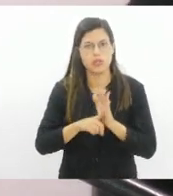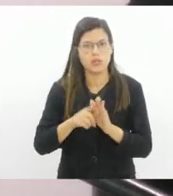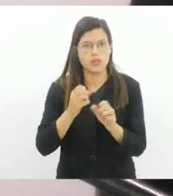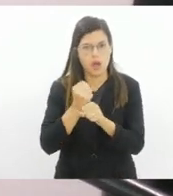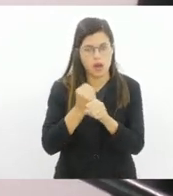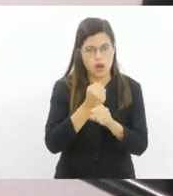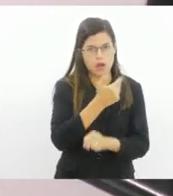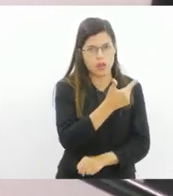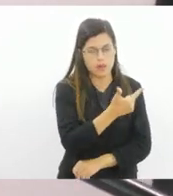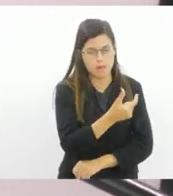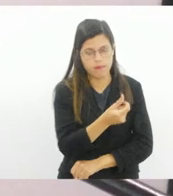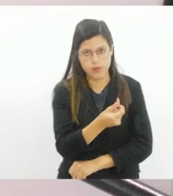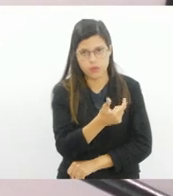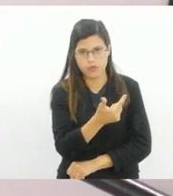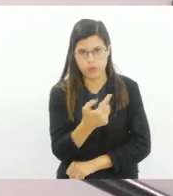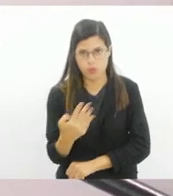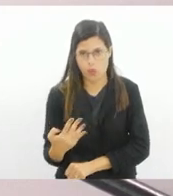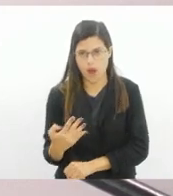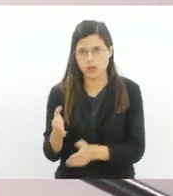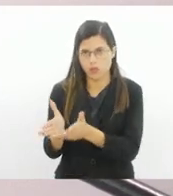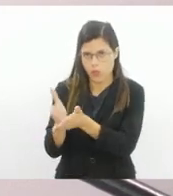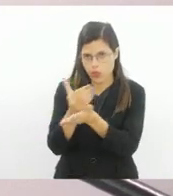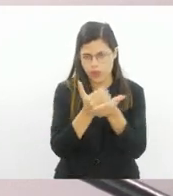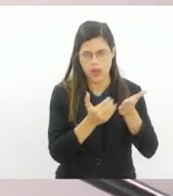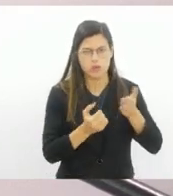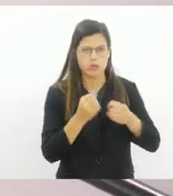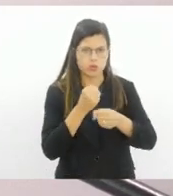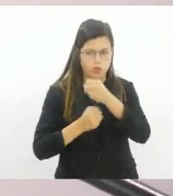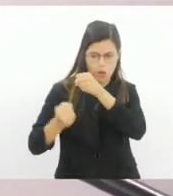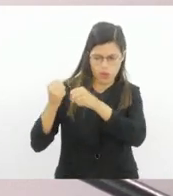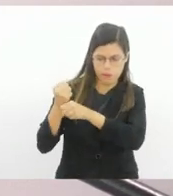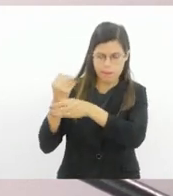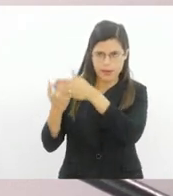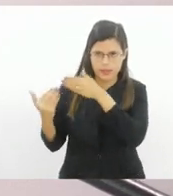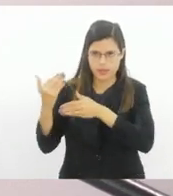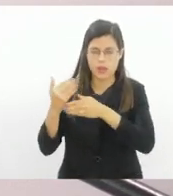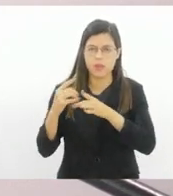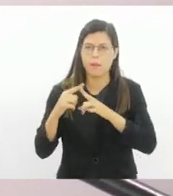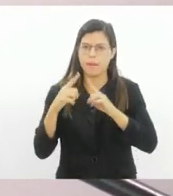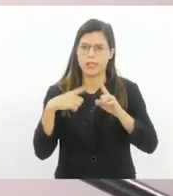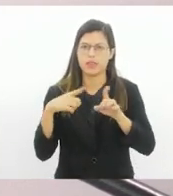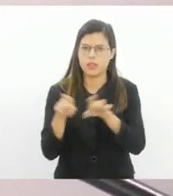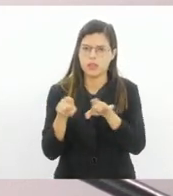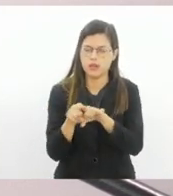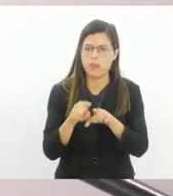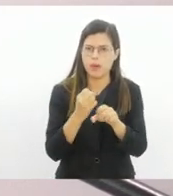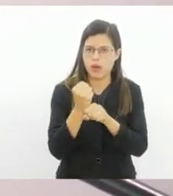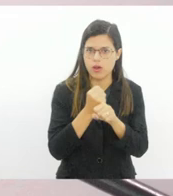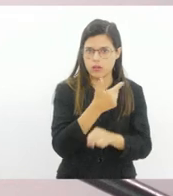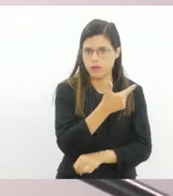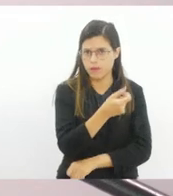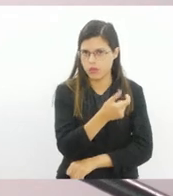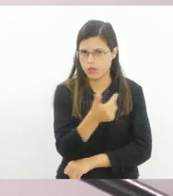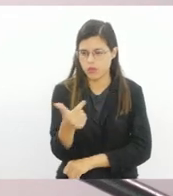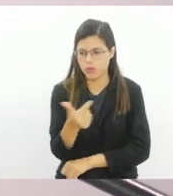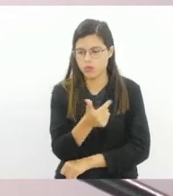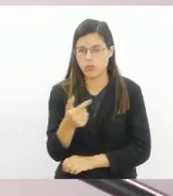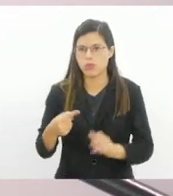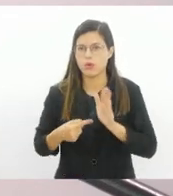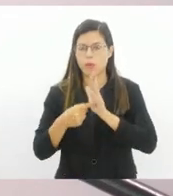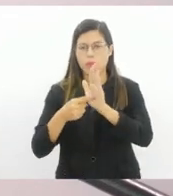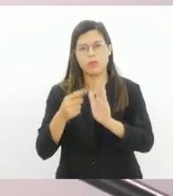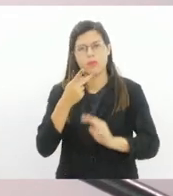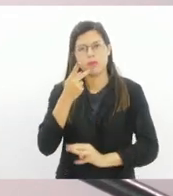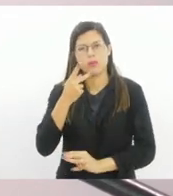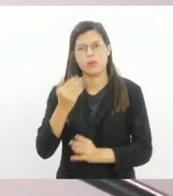dados de 2023, mas eu trouxe alguns dados de 2022 que demonstram também o que eu falei